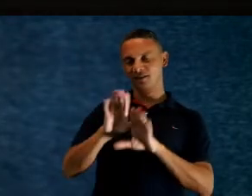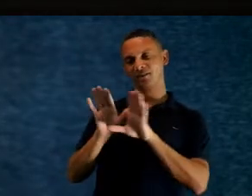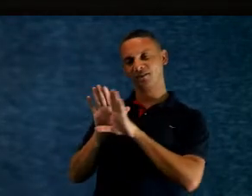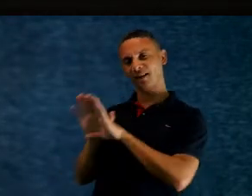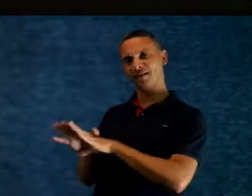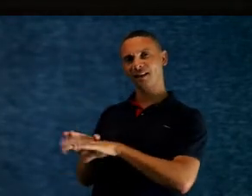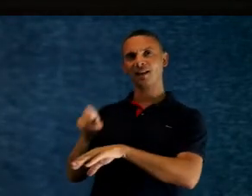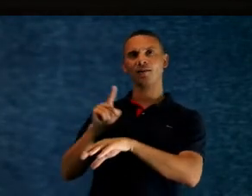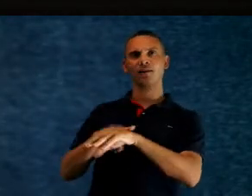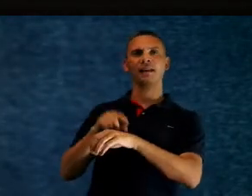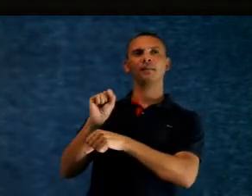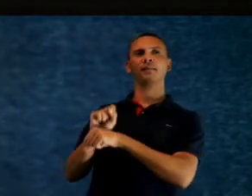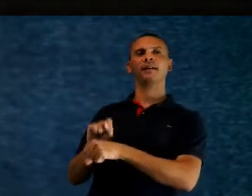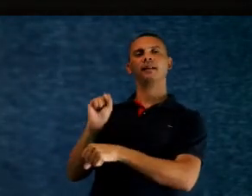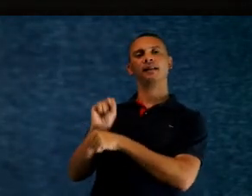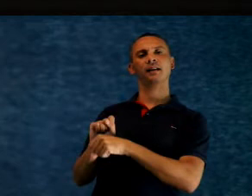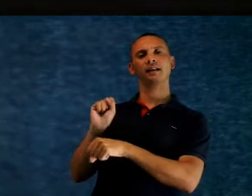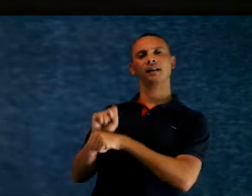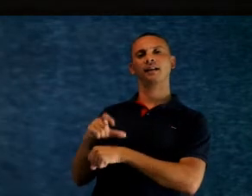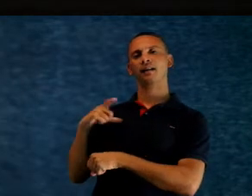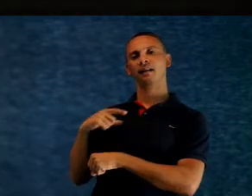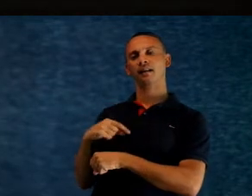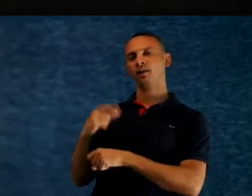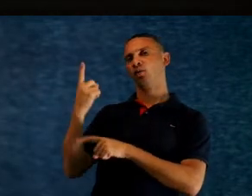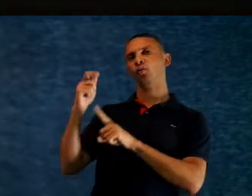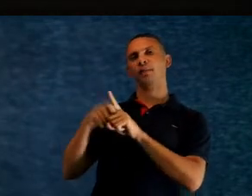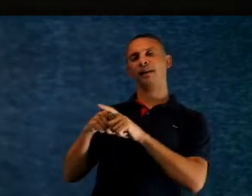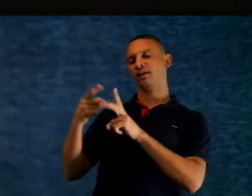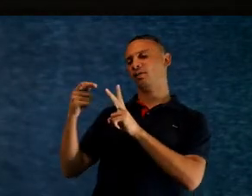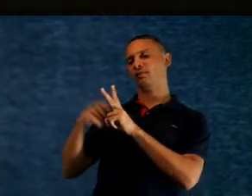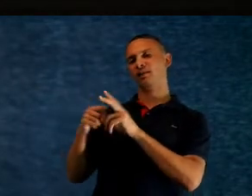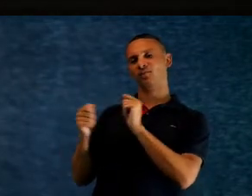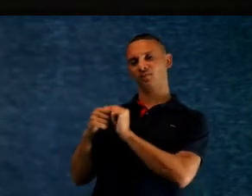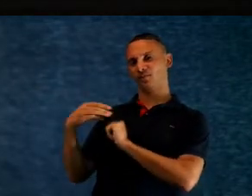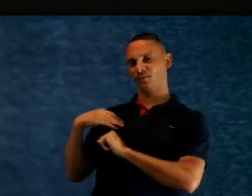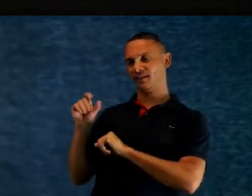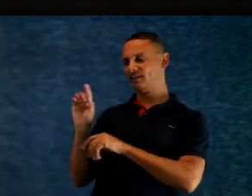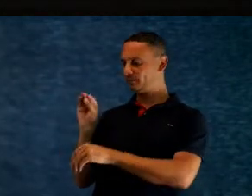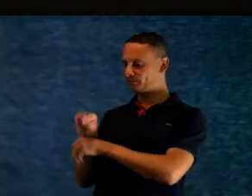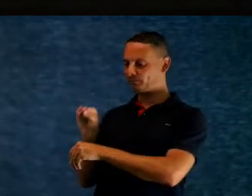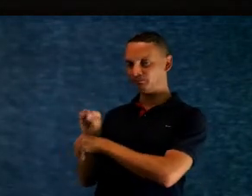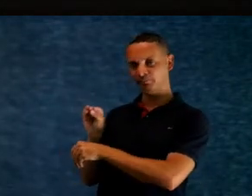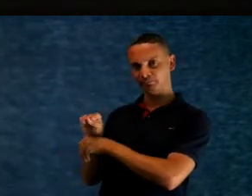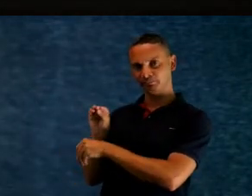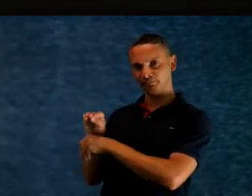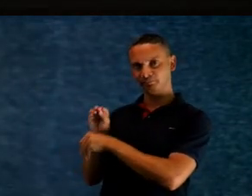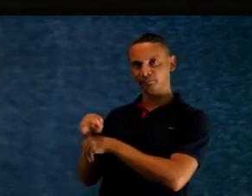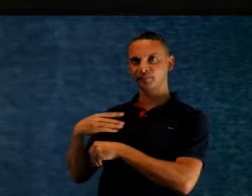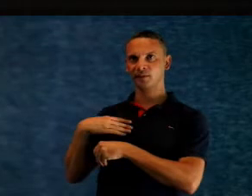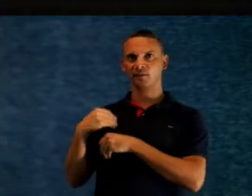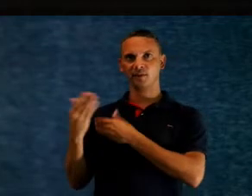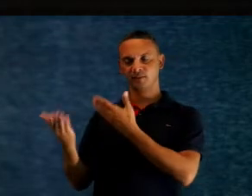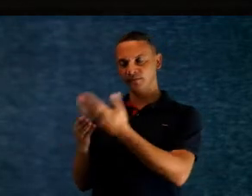do neto e tal. Então, olha que coisa interessante. A Dona Dolores, ela acompanhava novelas da